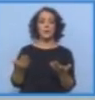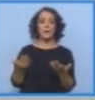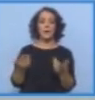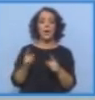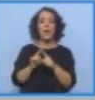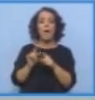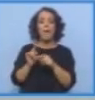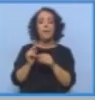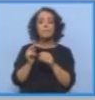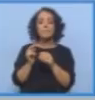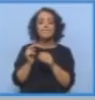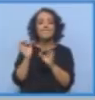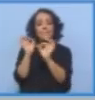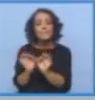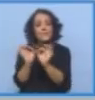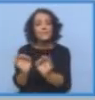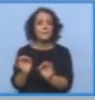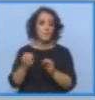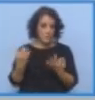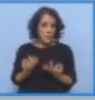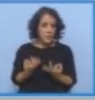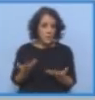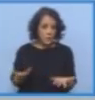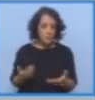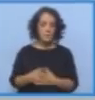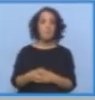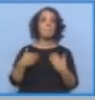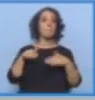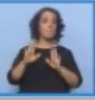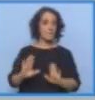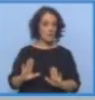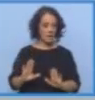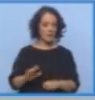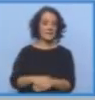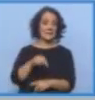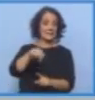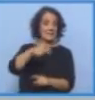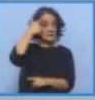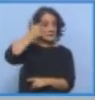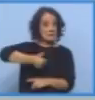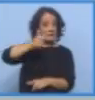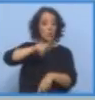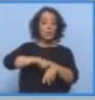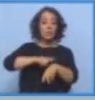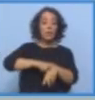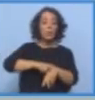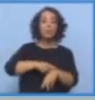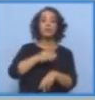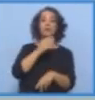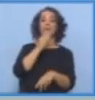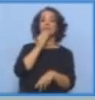mensagem de carinho. É importante ter presente que no judaísmo, e é isso que aqui conta, a